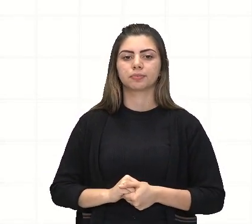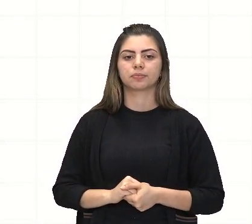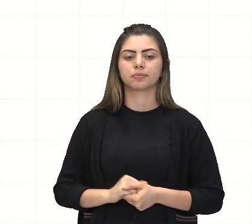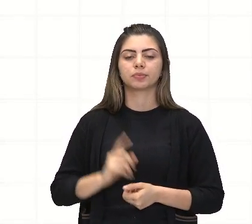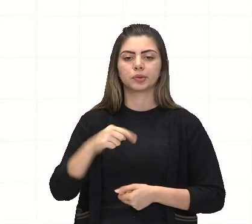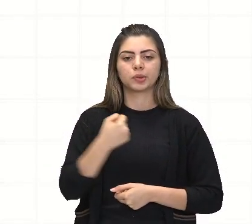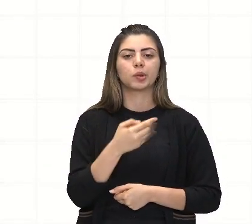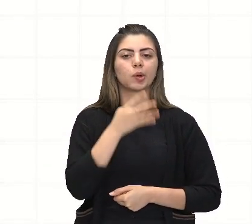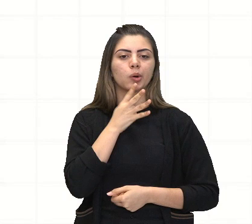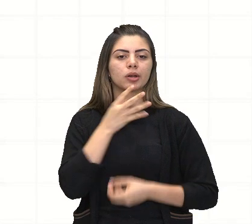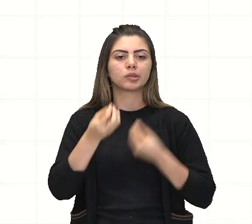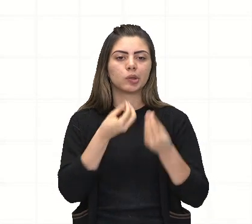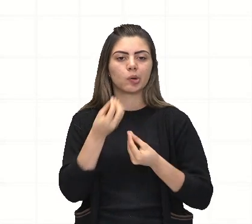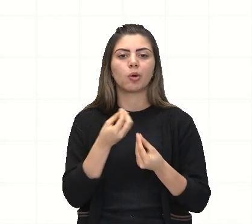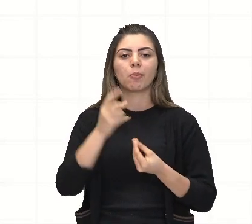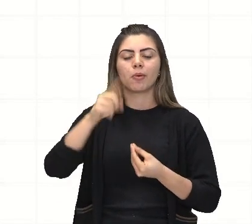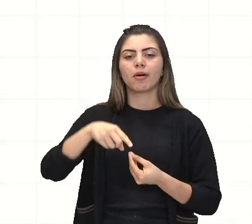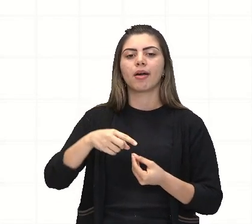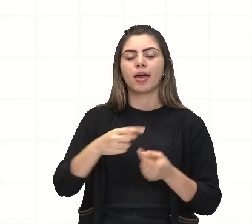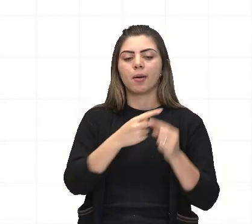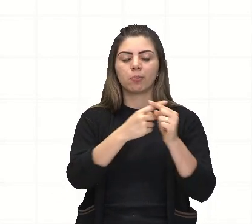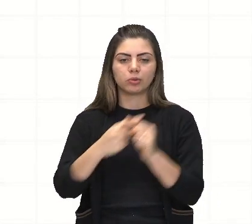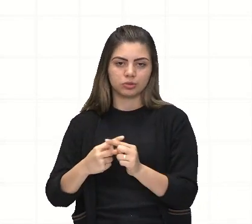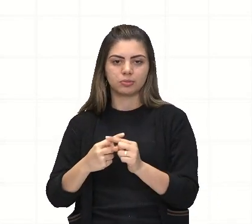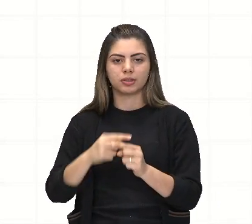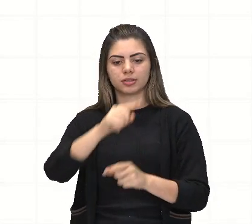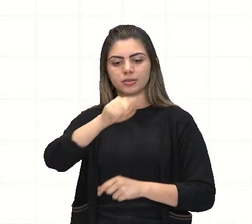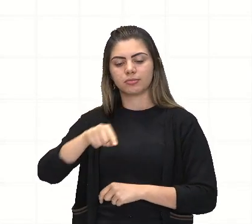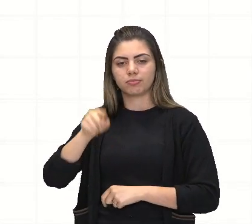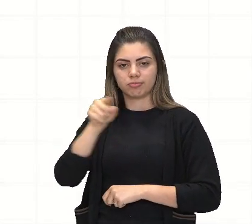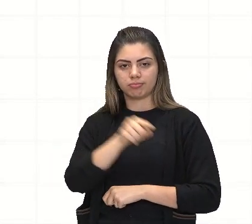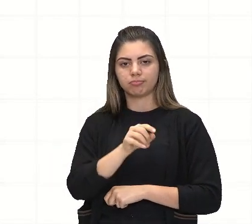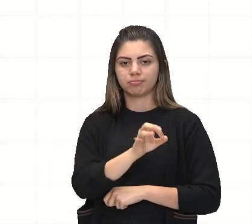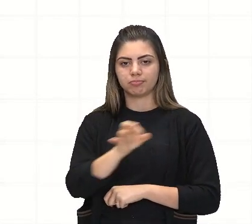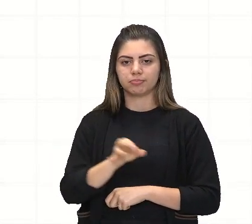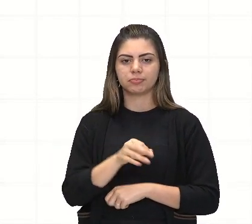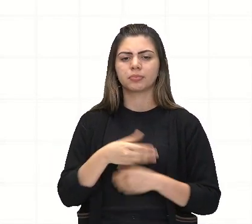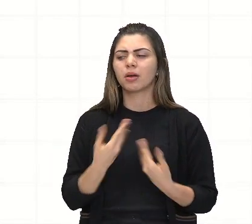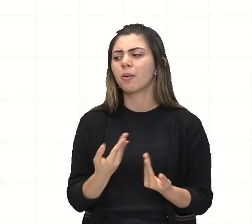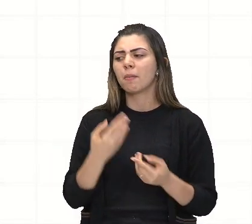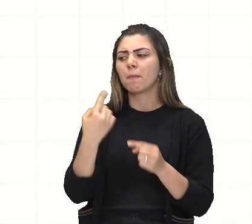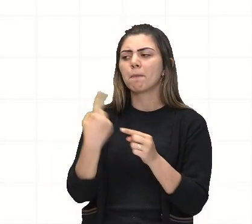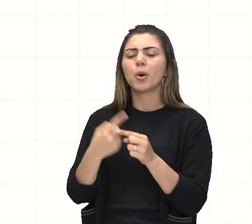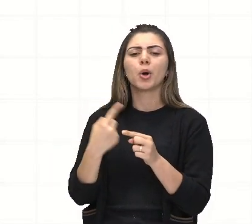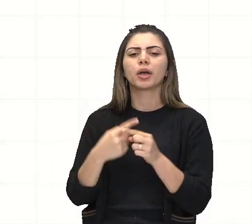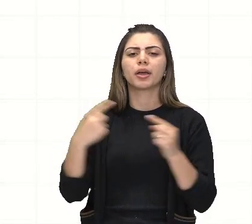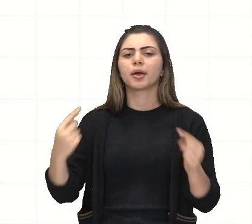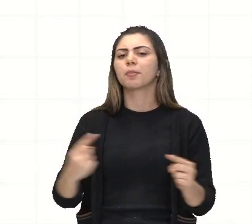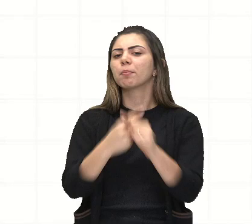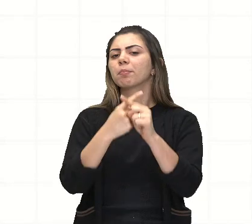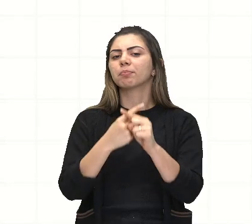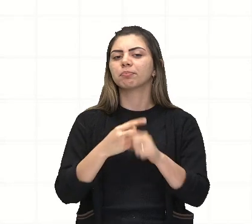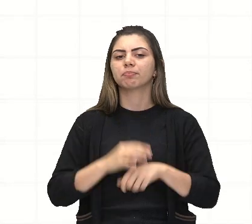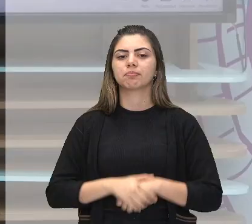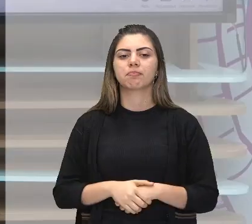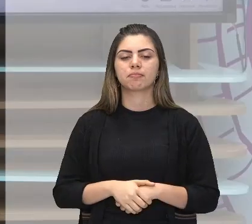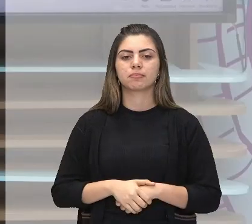como multiplicar cruzado. Por que multiplicar cruzado?